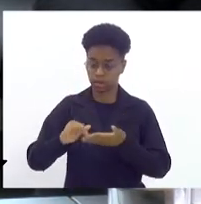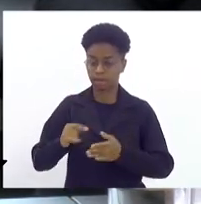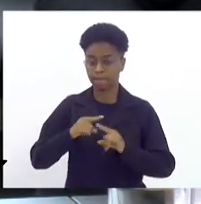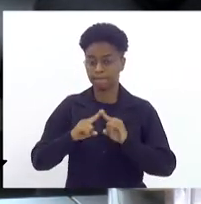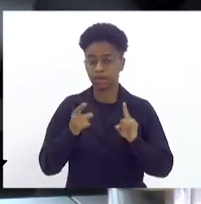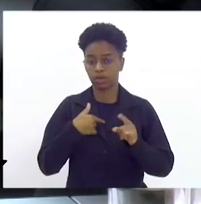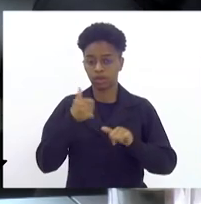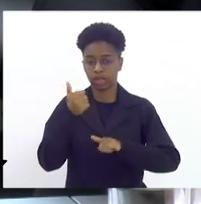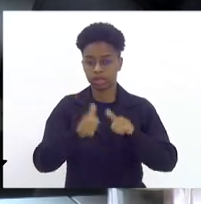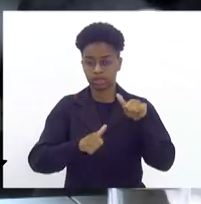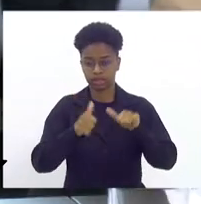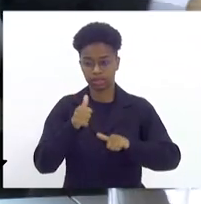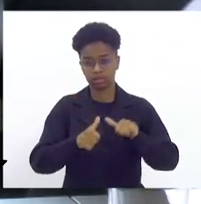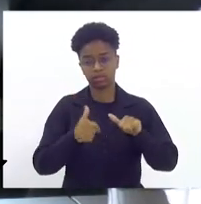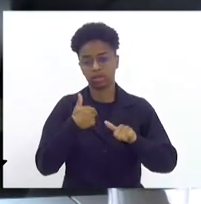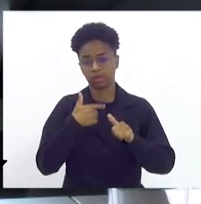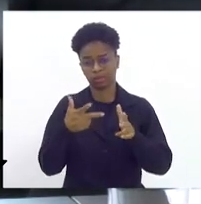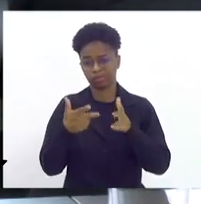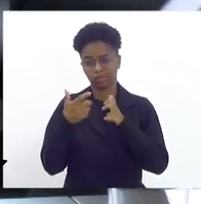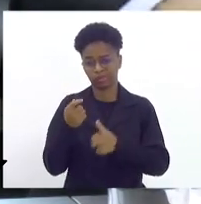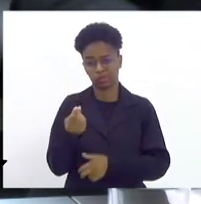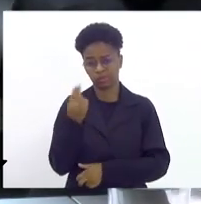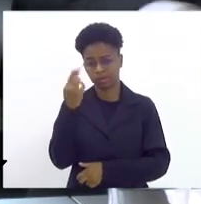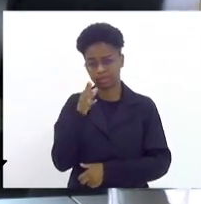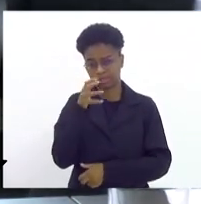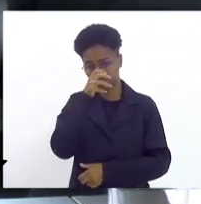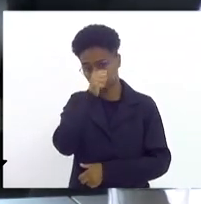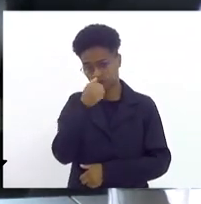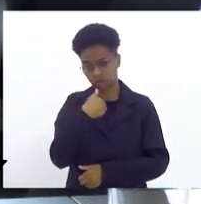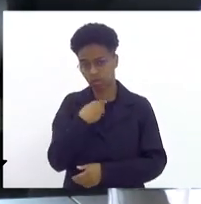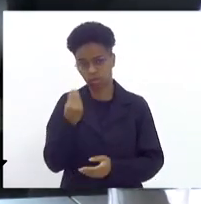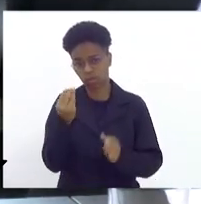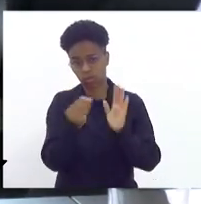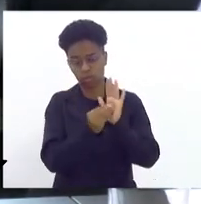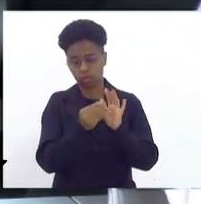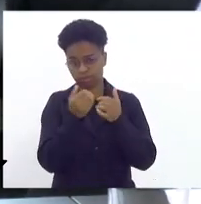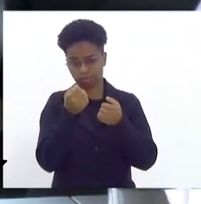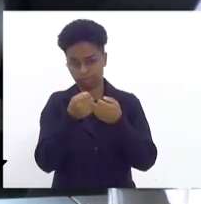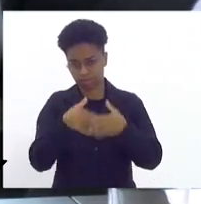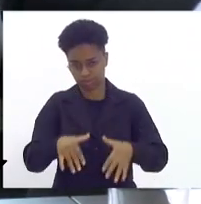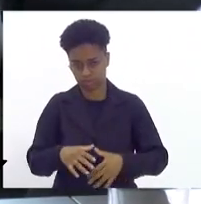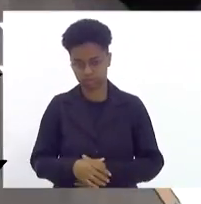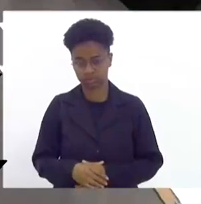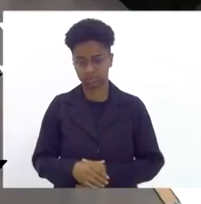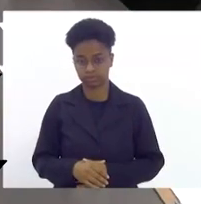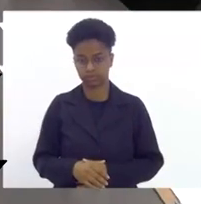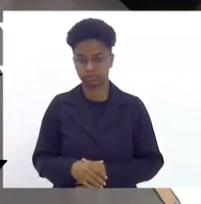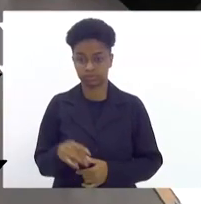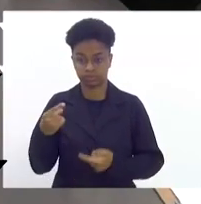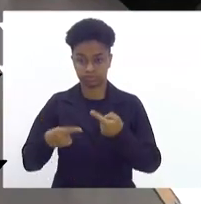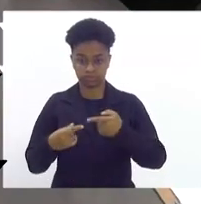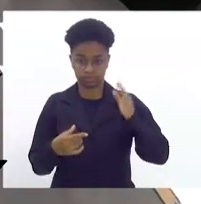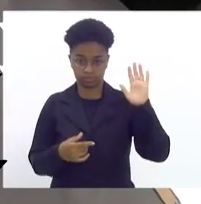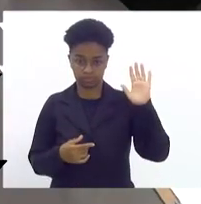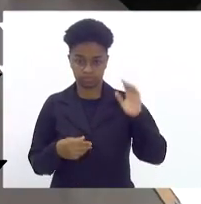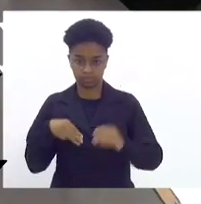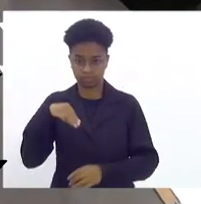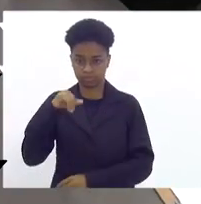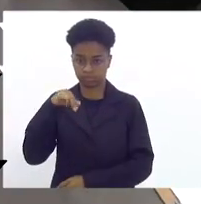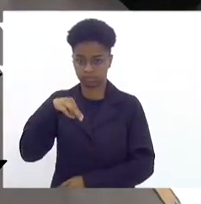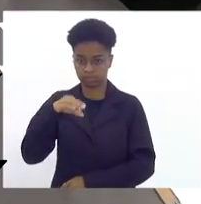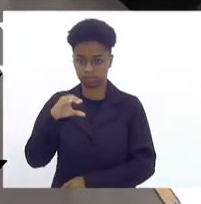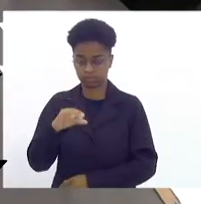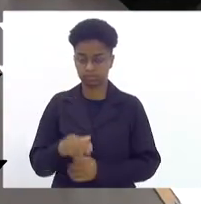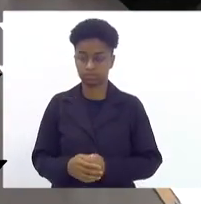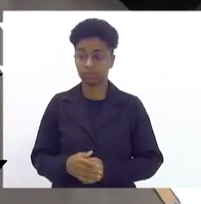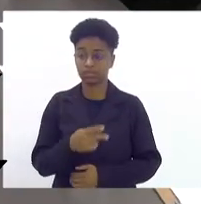no... Tem como salvar, eu vou manter a prejudicabilidade. Para discutir, presidente. Para discutir, deputado Carlos de Mink.